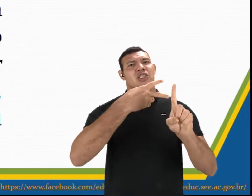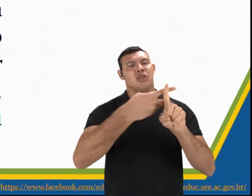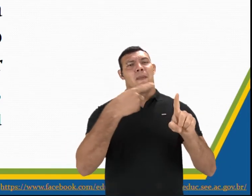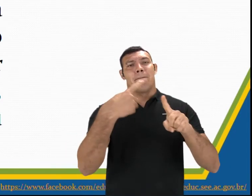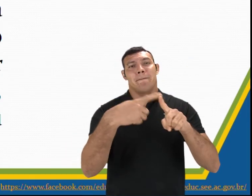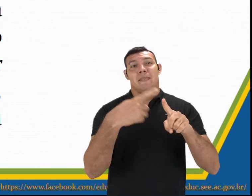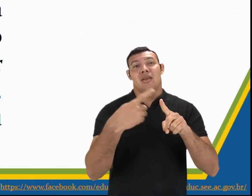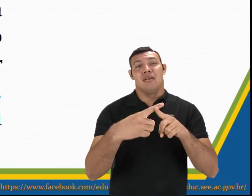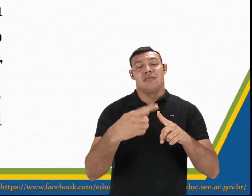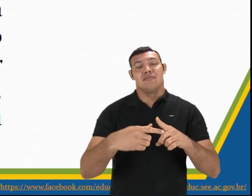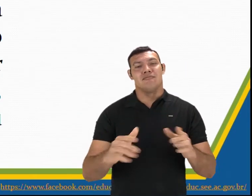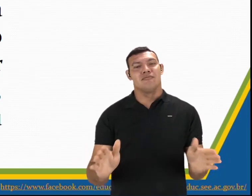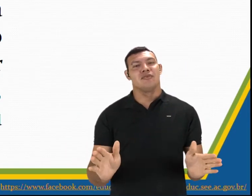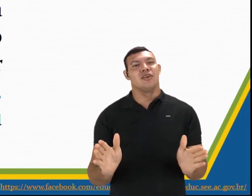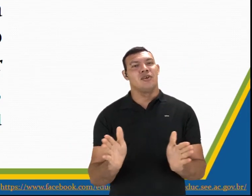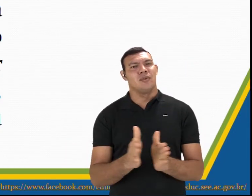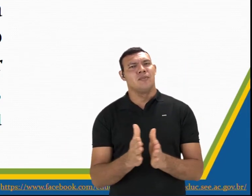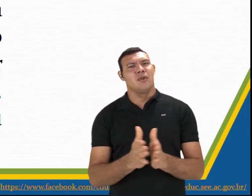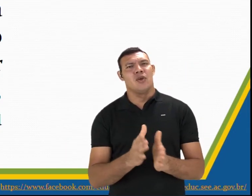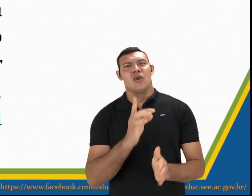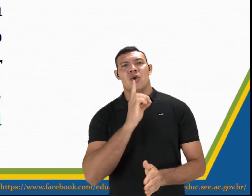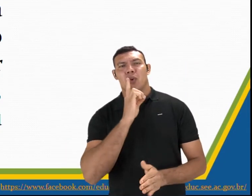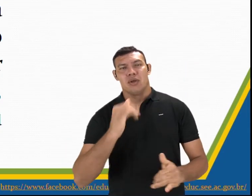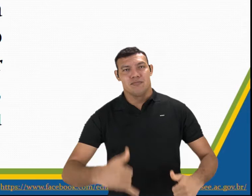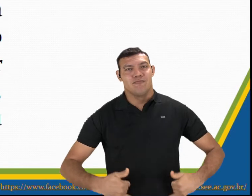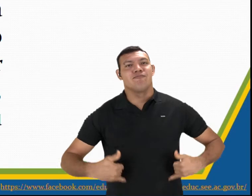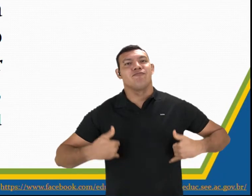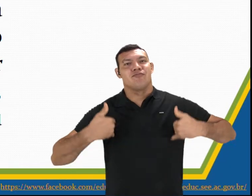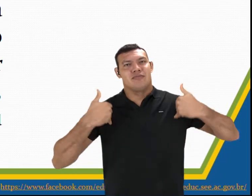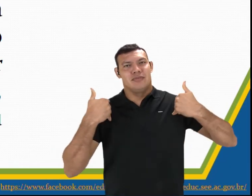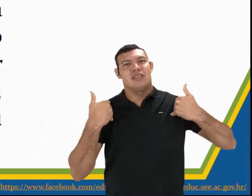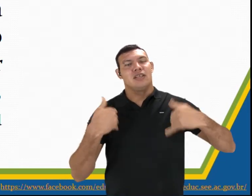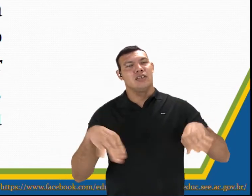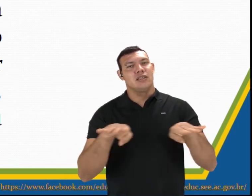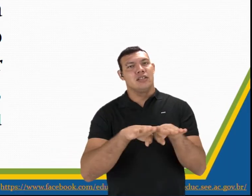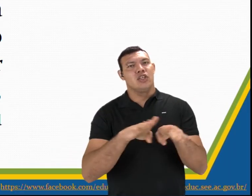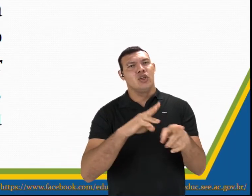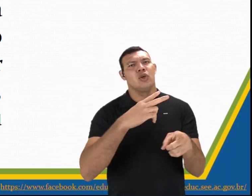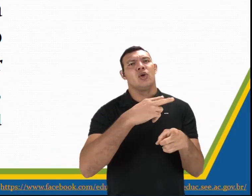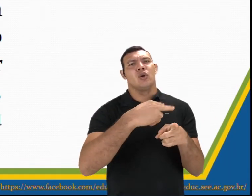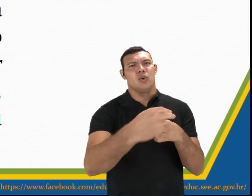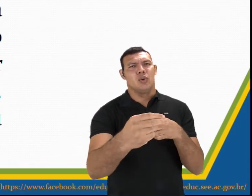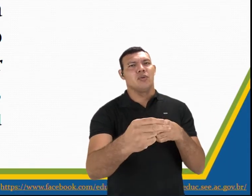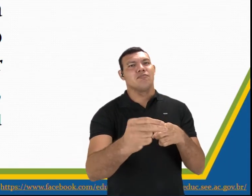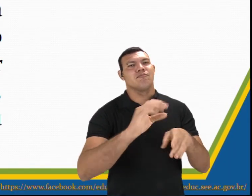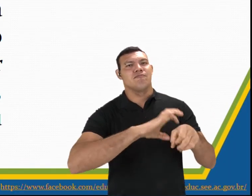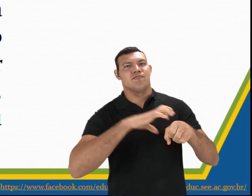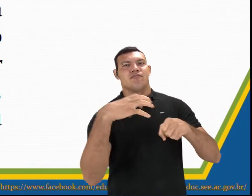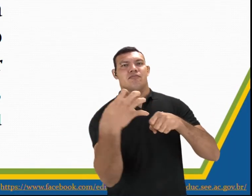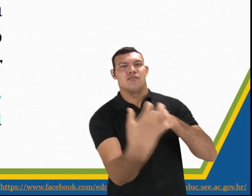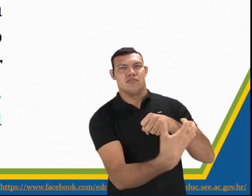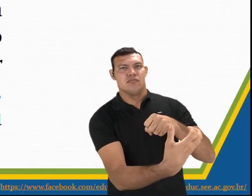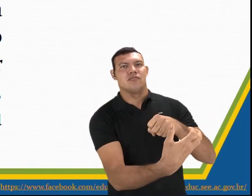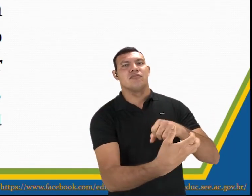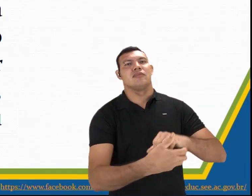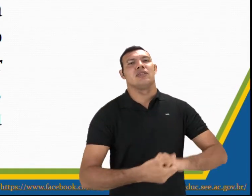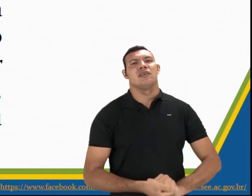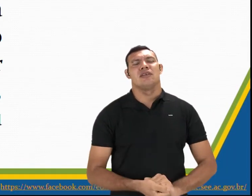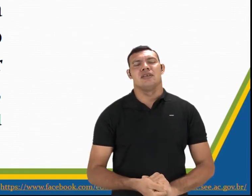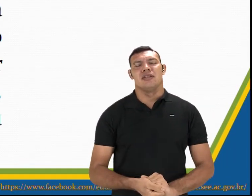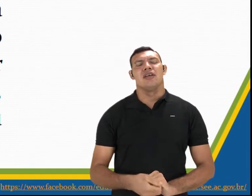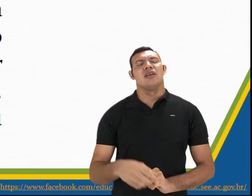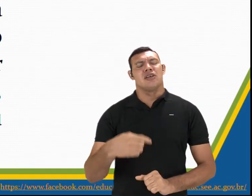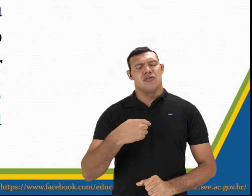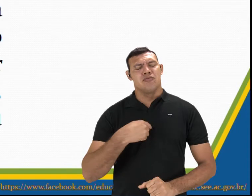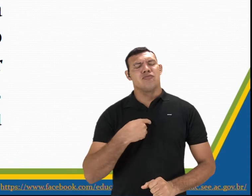comemoração do aniversário e a cura da doença transmitida pelo novo coronavírus. Vou comemorar depois pelo que passei